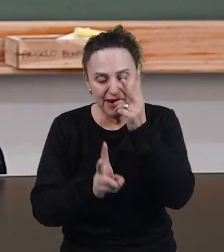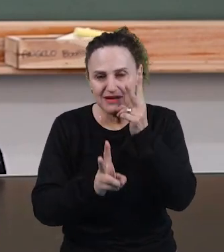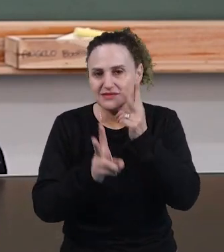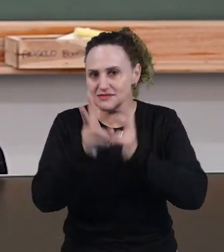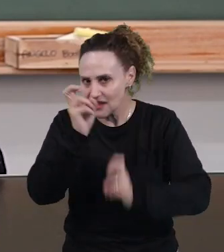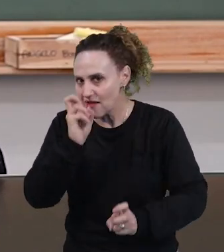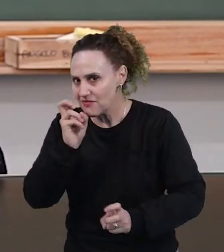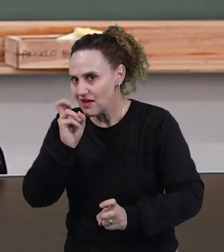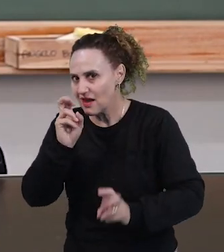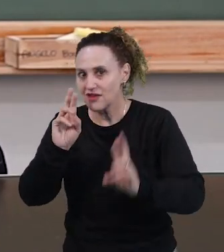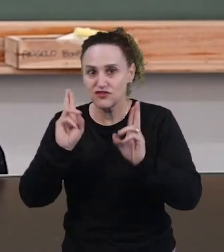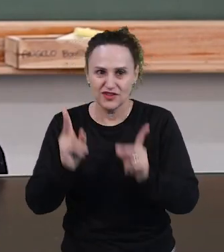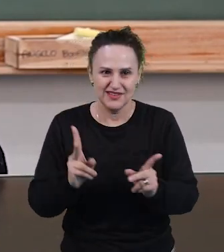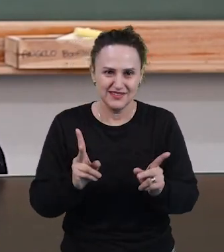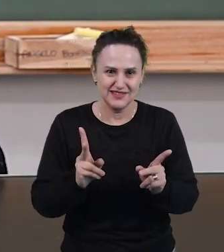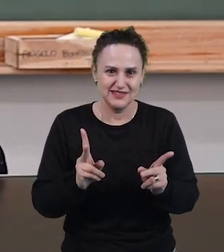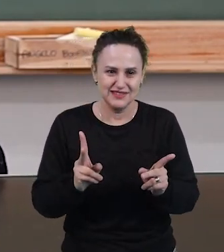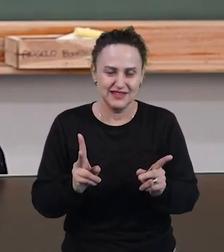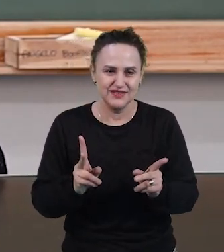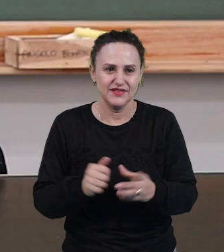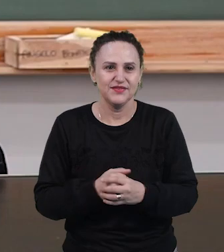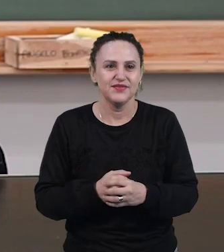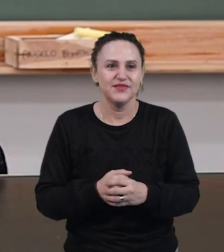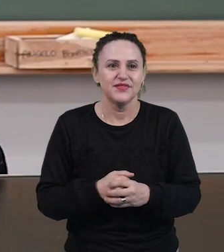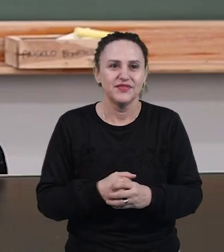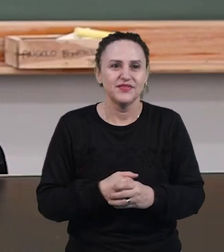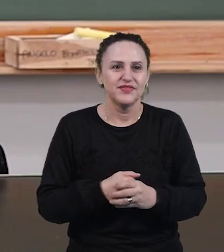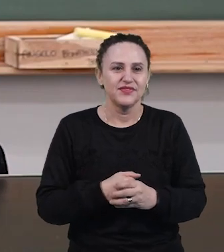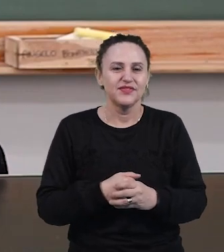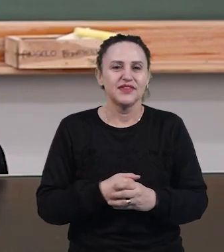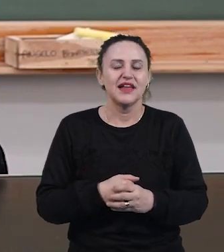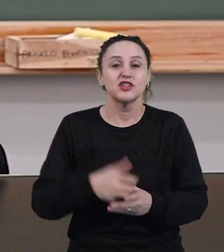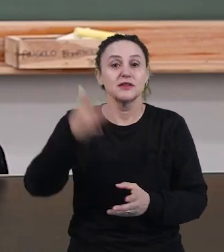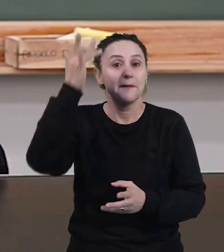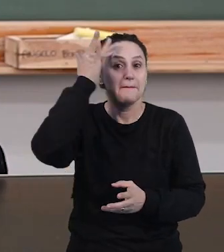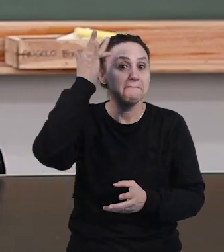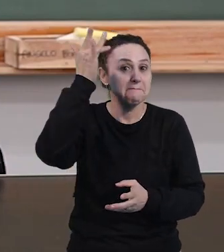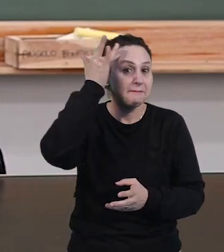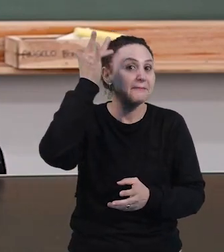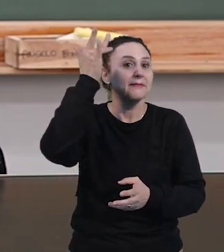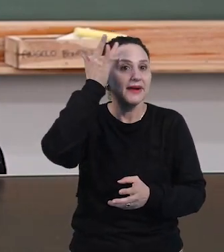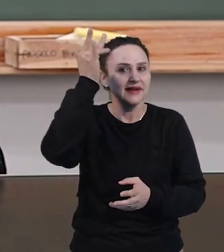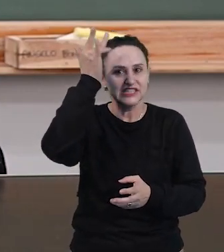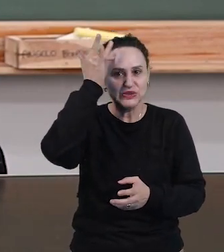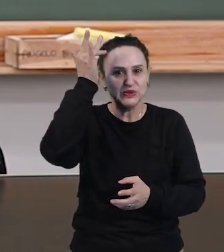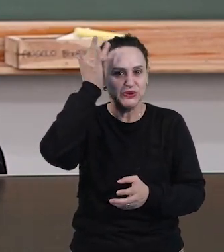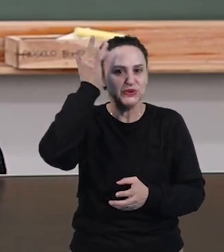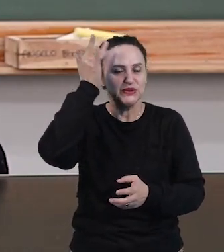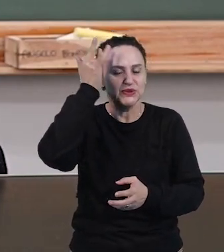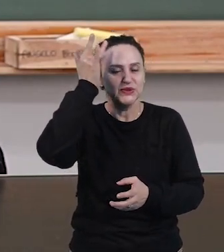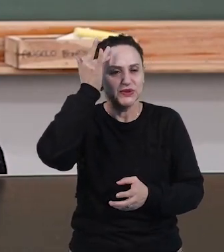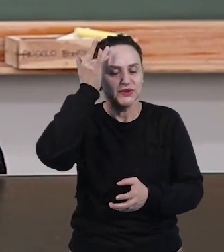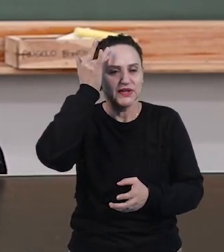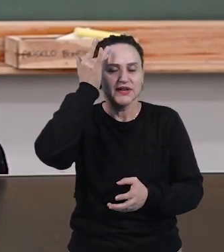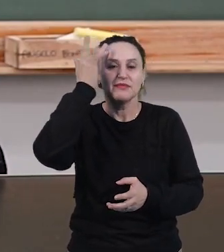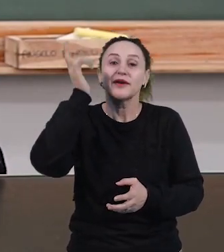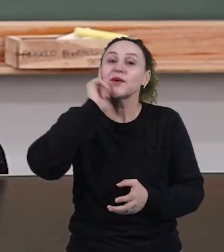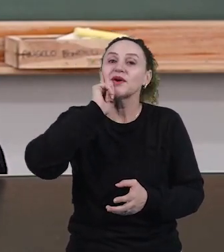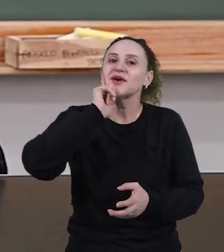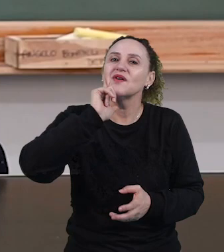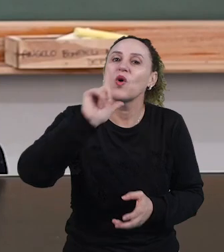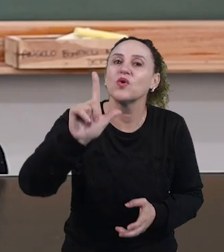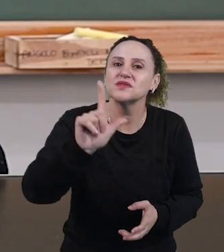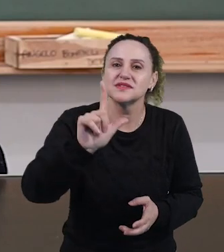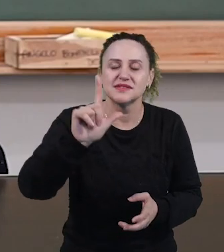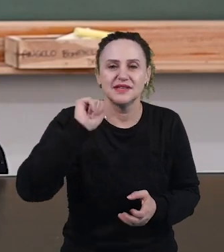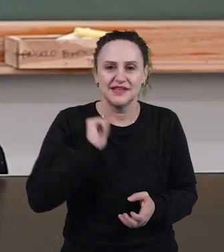tem uma ela já está madura, né, para dar conta